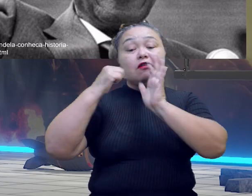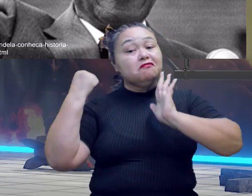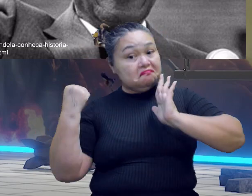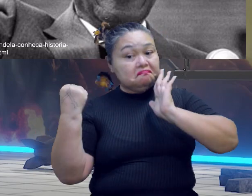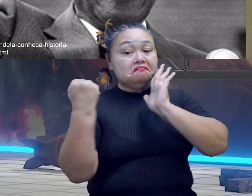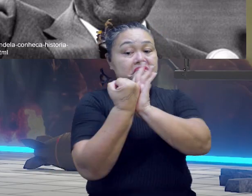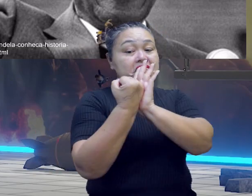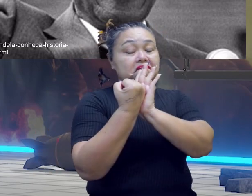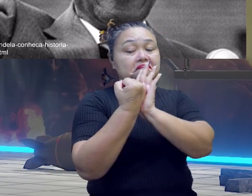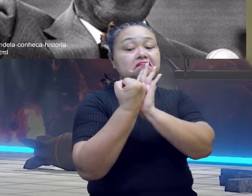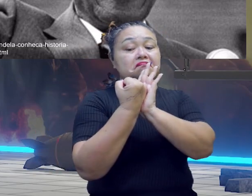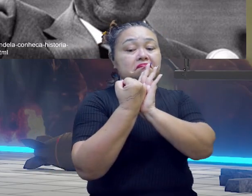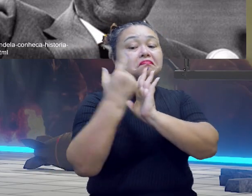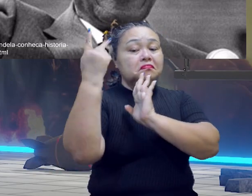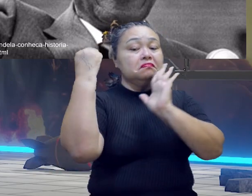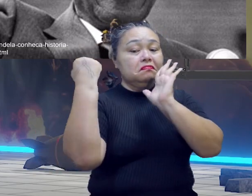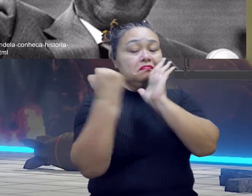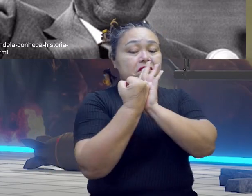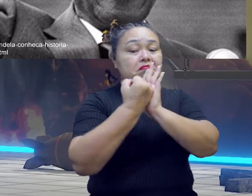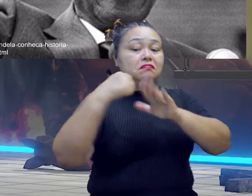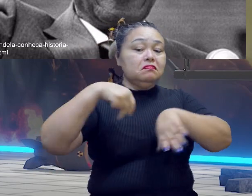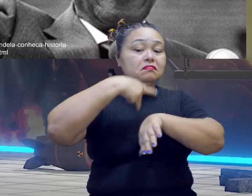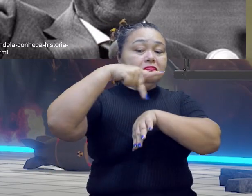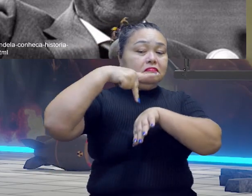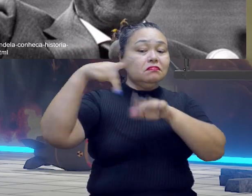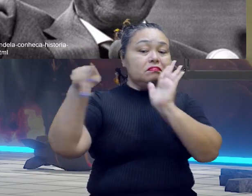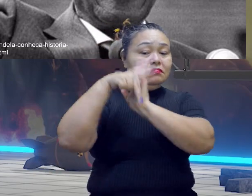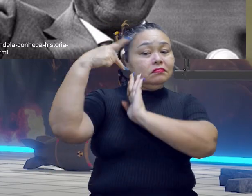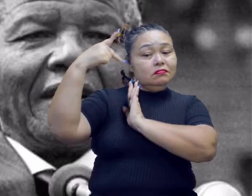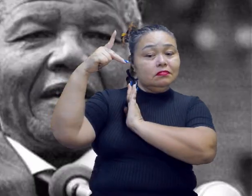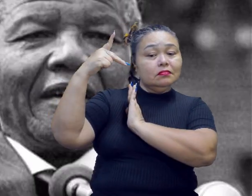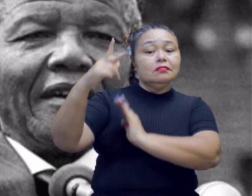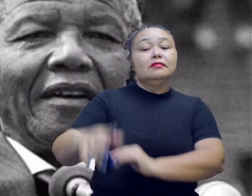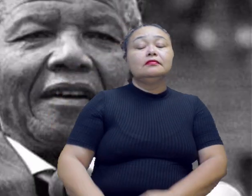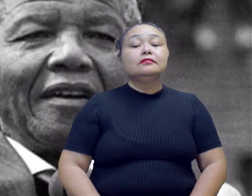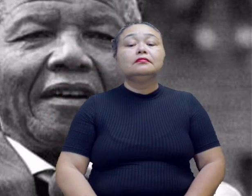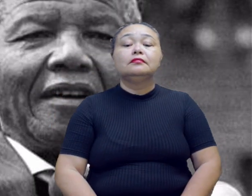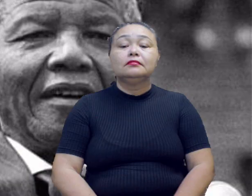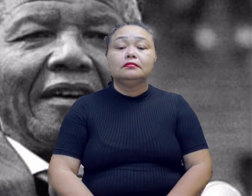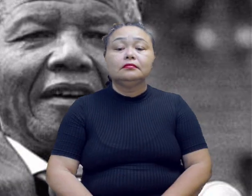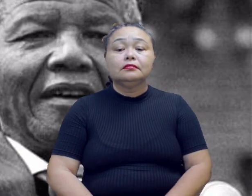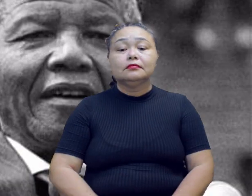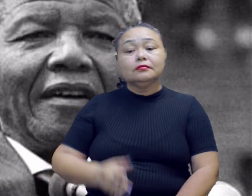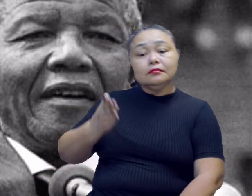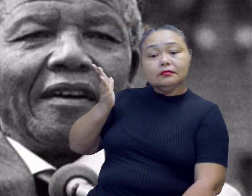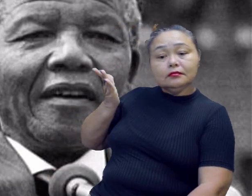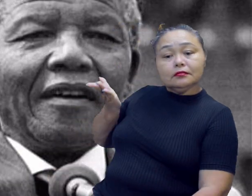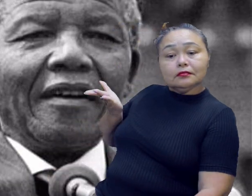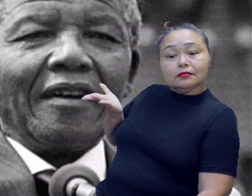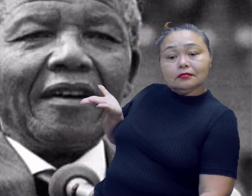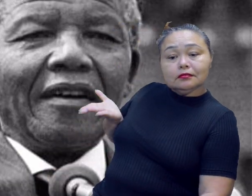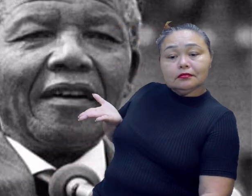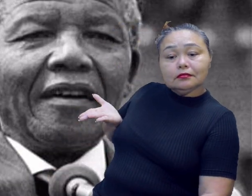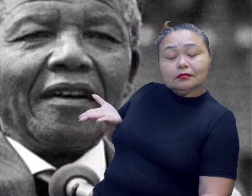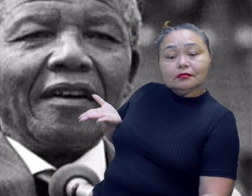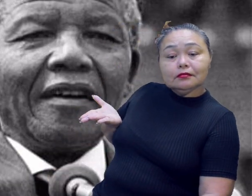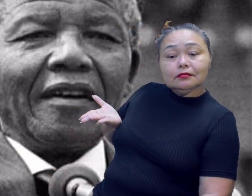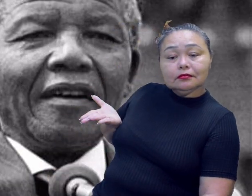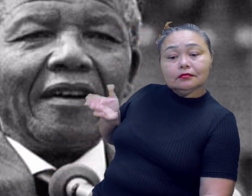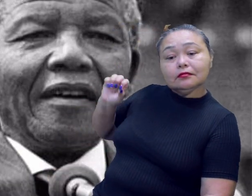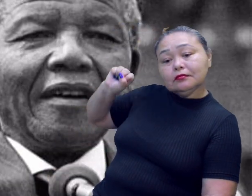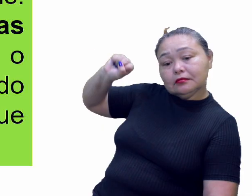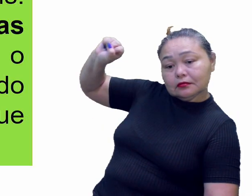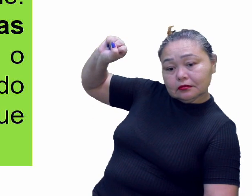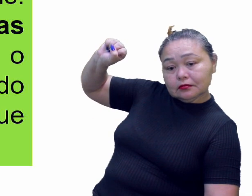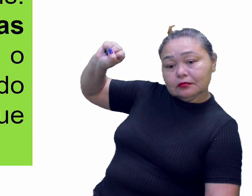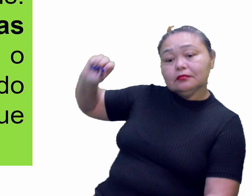defesa. Nelson Mandela. Na tela para vocês. Olha aí. Nelson